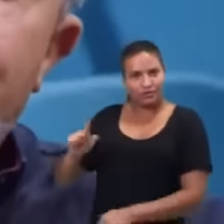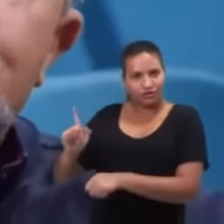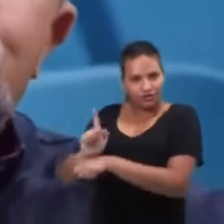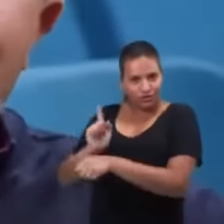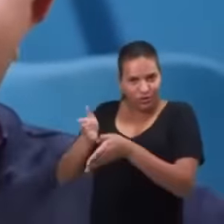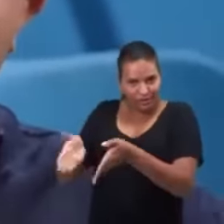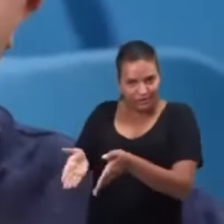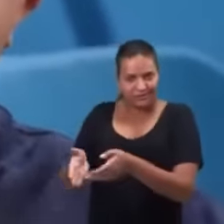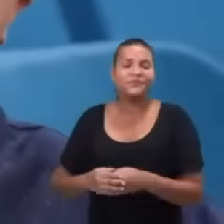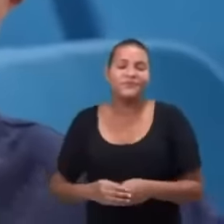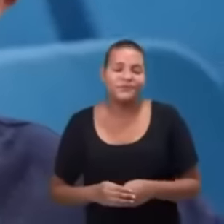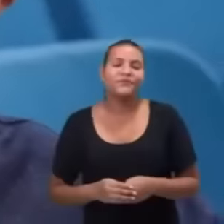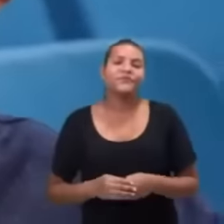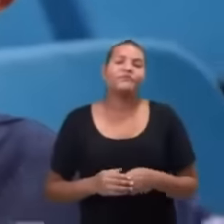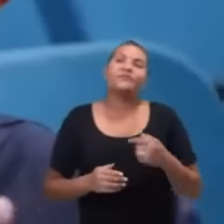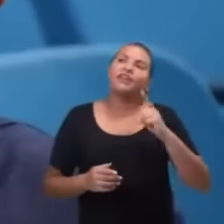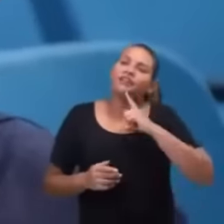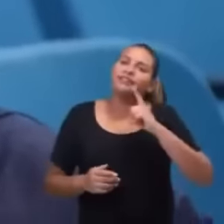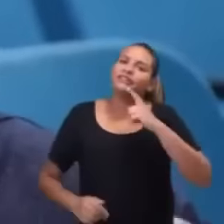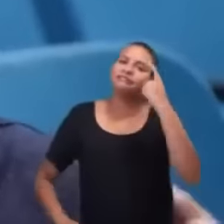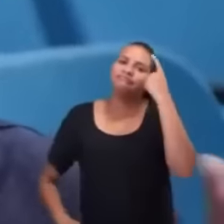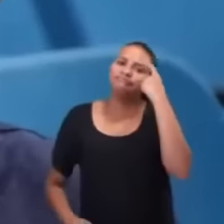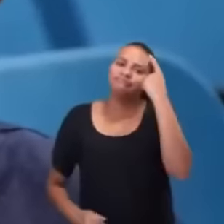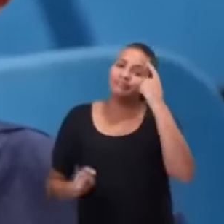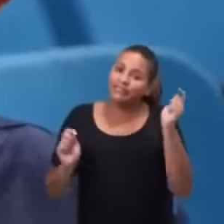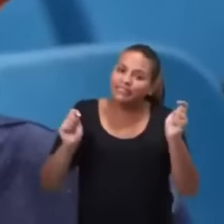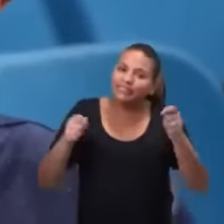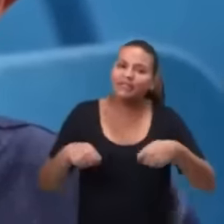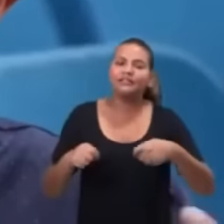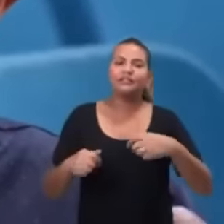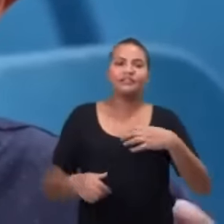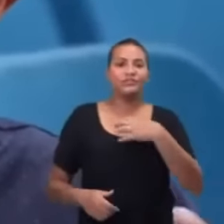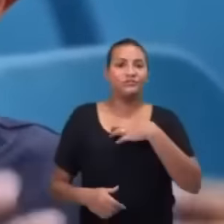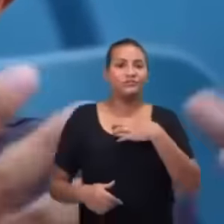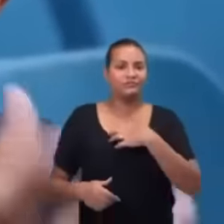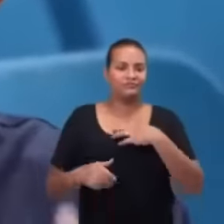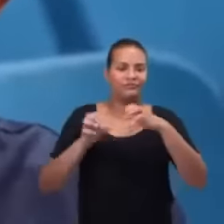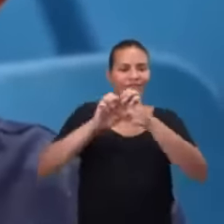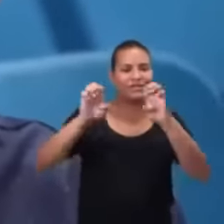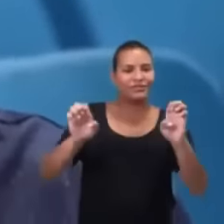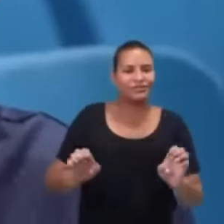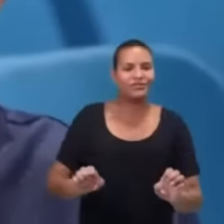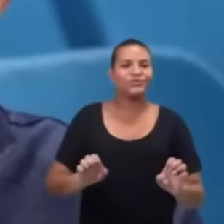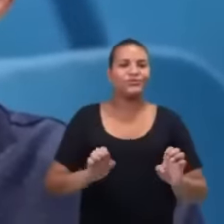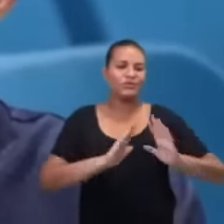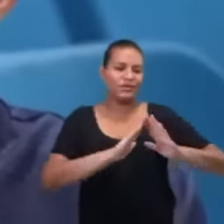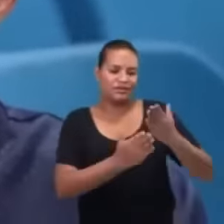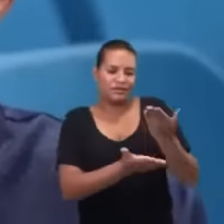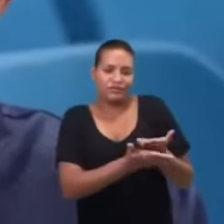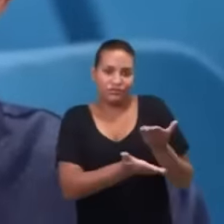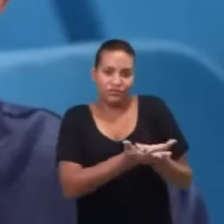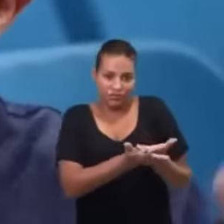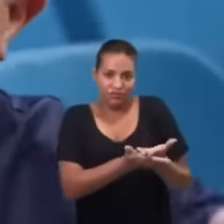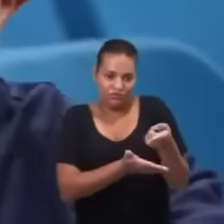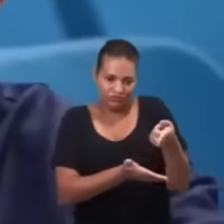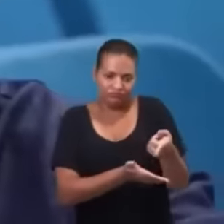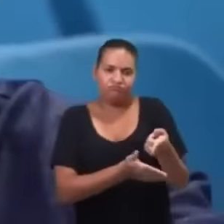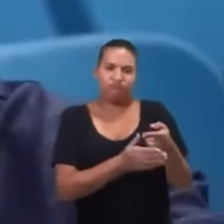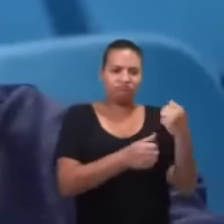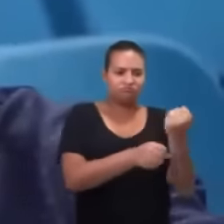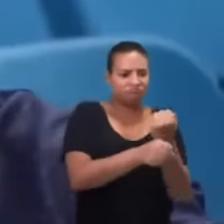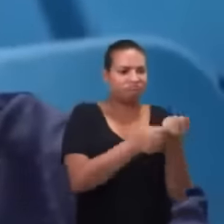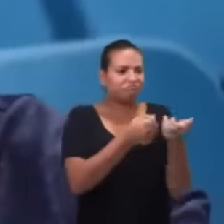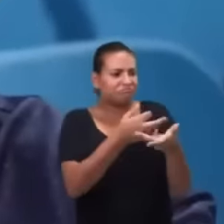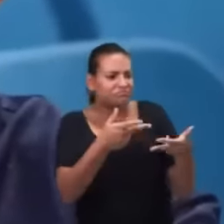assim, se acreditava que mudando a estrutura física, né, você mudaria por dentro. Só que, com bem